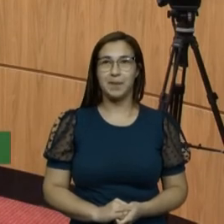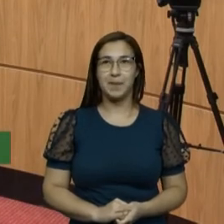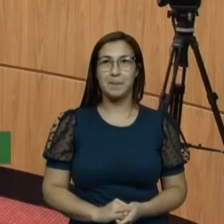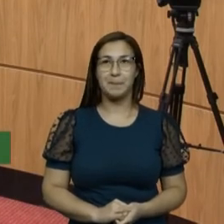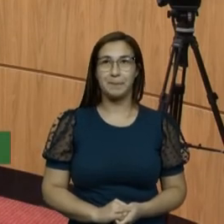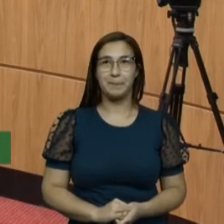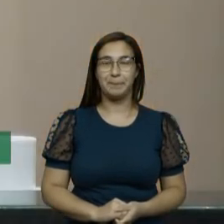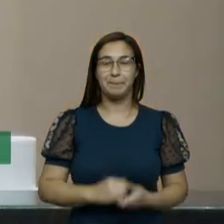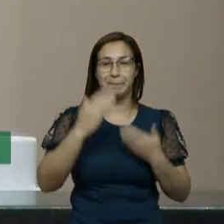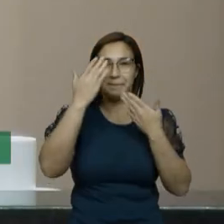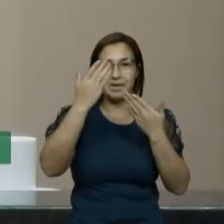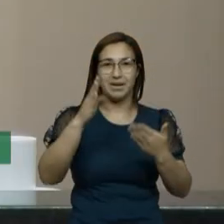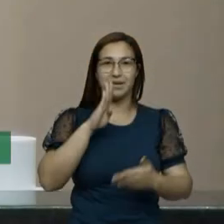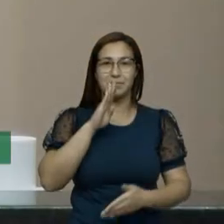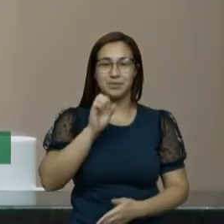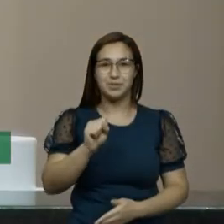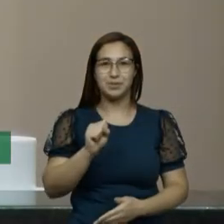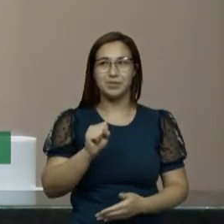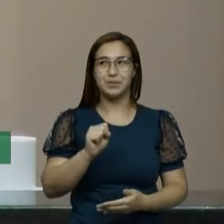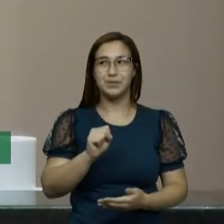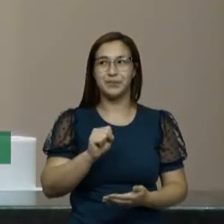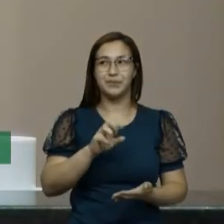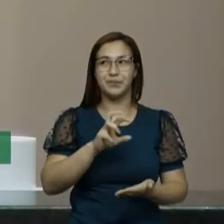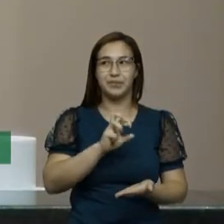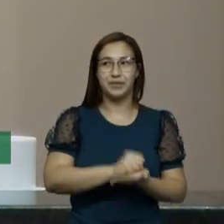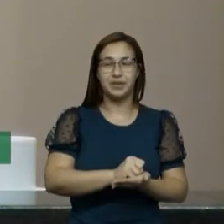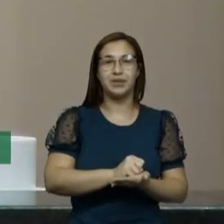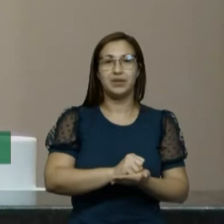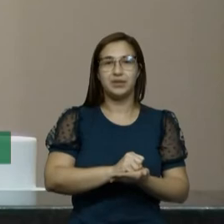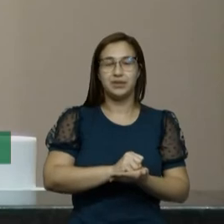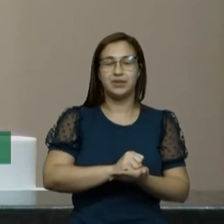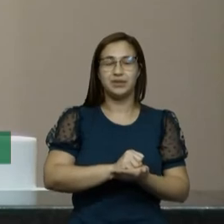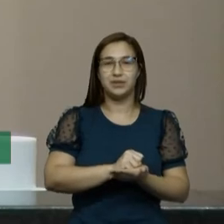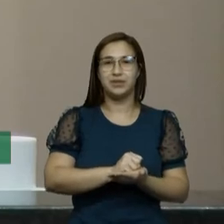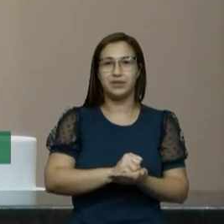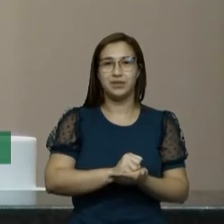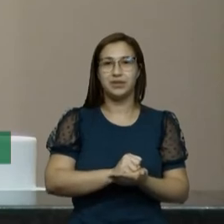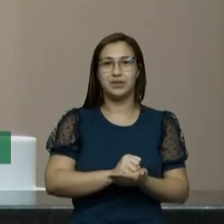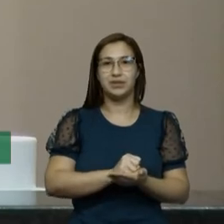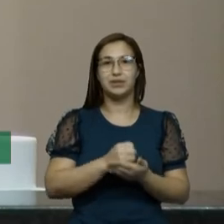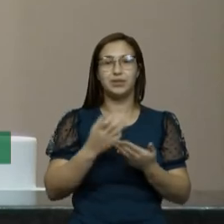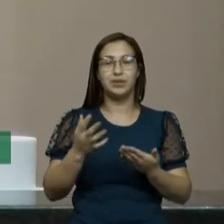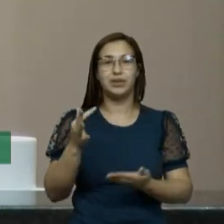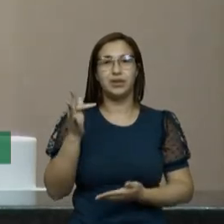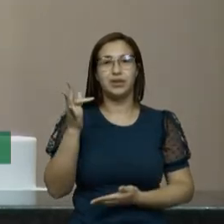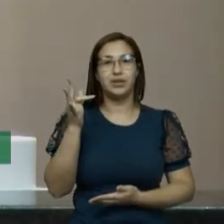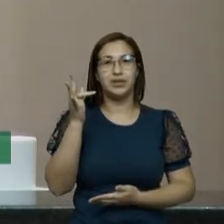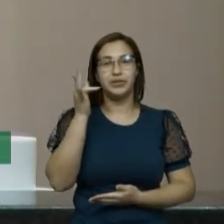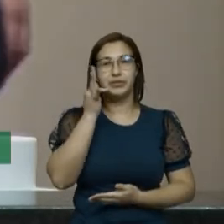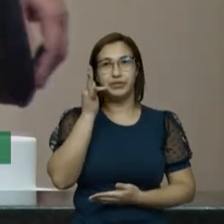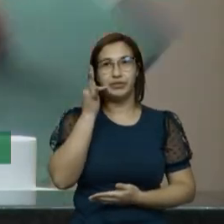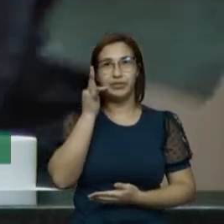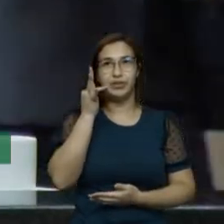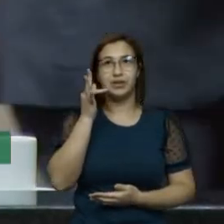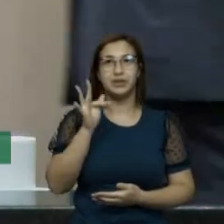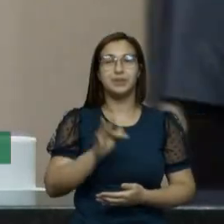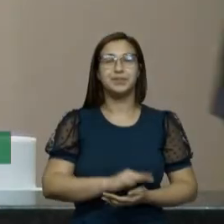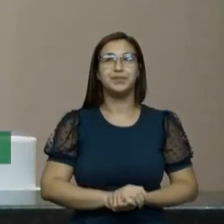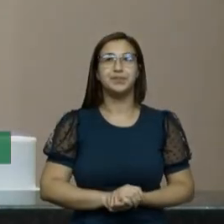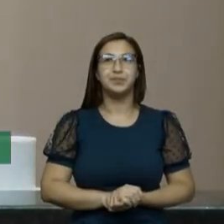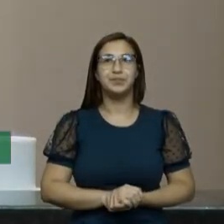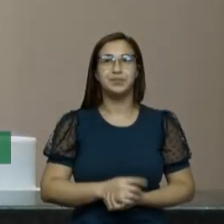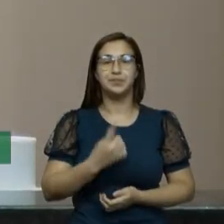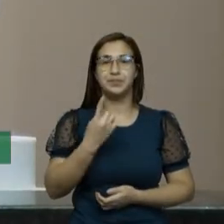Obrigado, deputado Bruno. Ainda escrito em breves comunicações, deputado Fernando Kleene. Vossa Excelência tem a palavra por até 10 minutos,